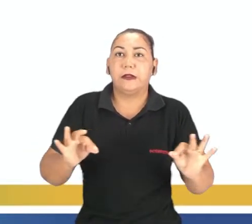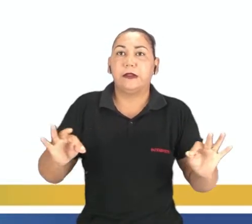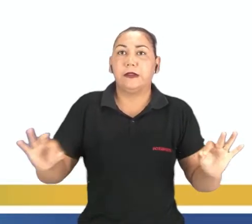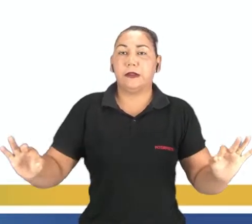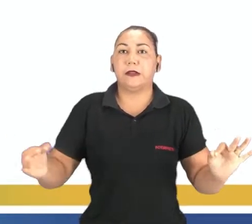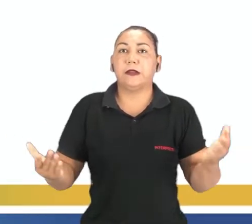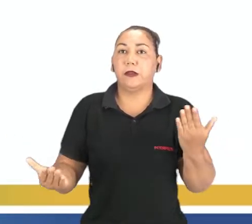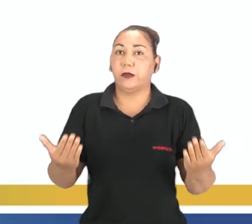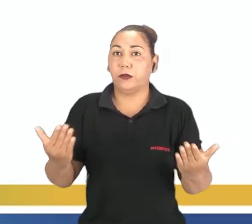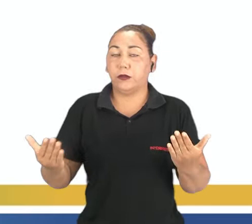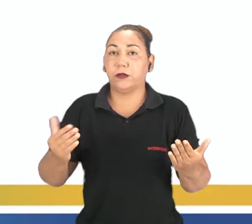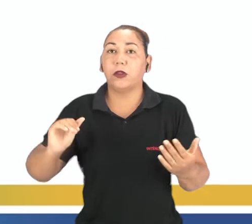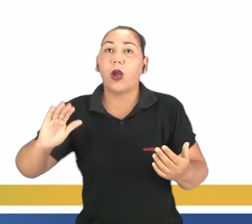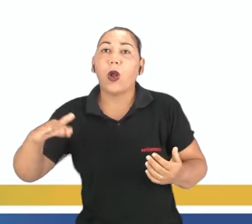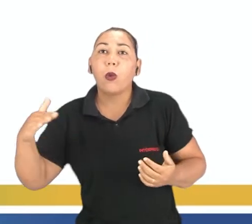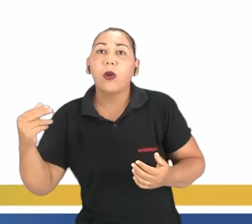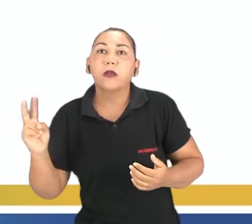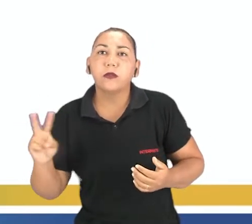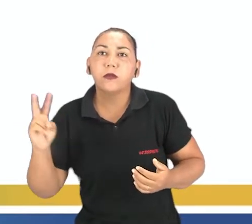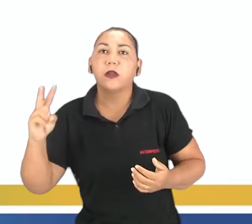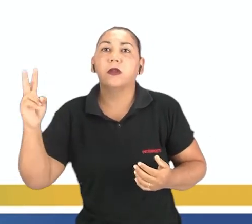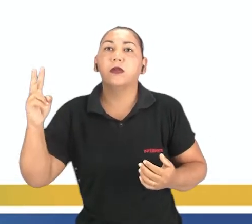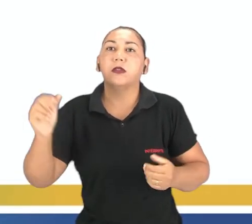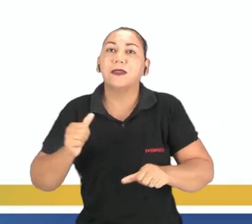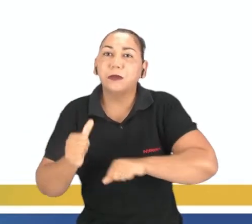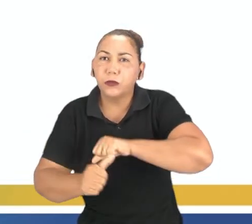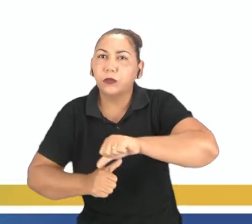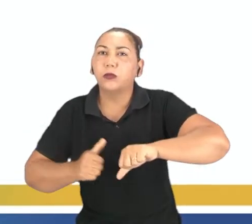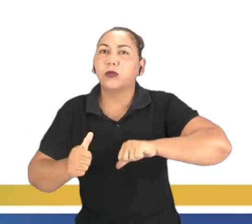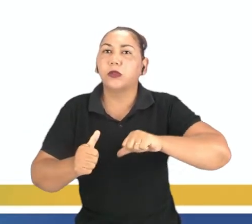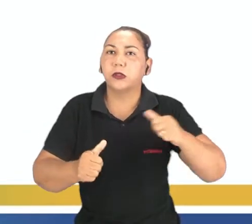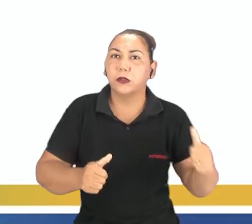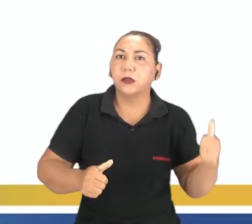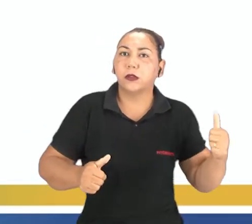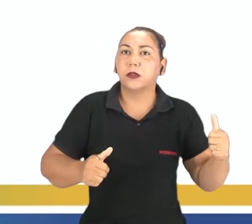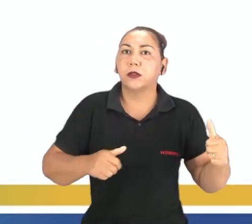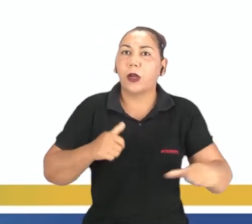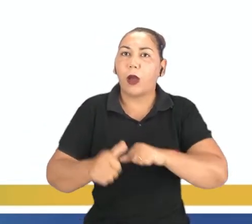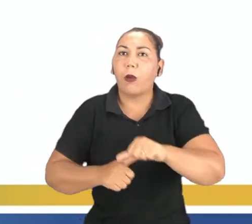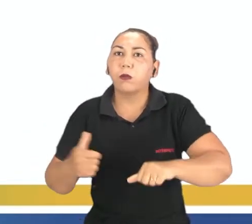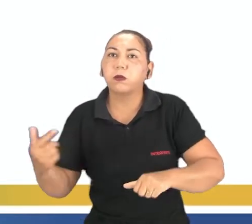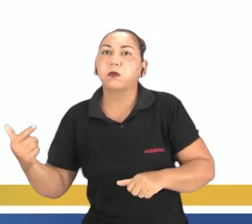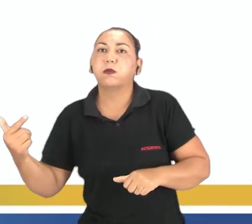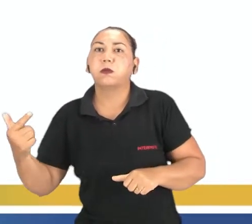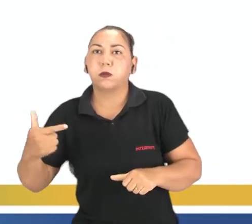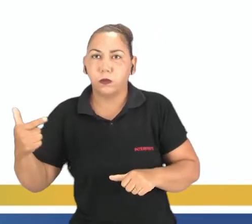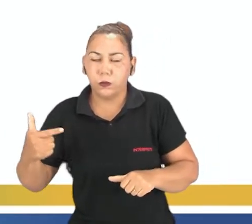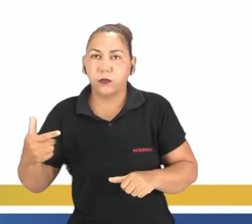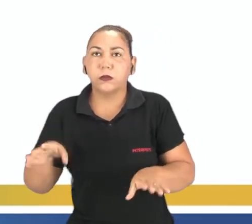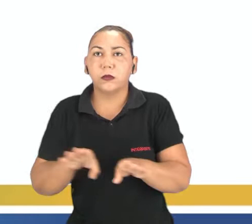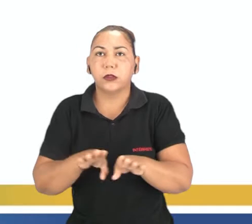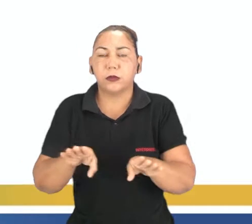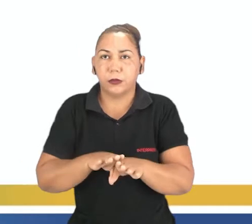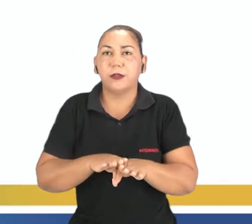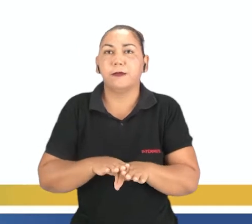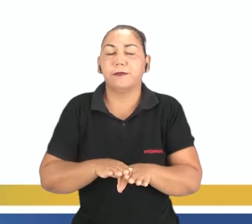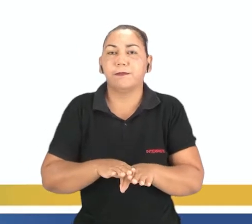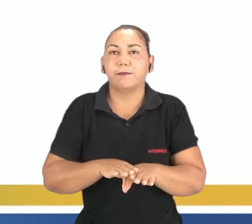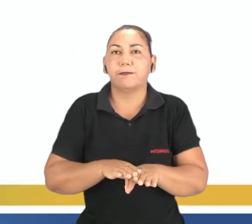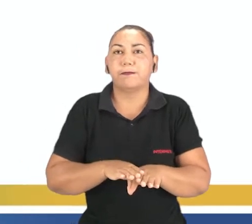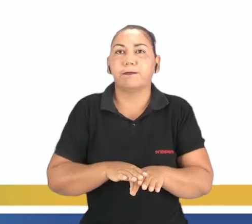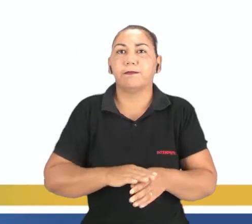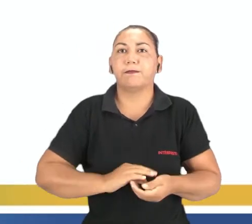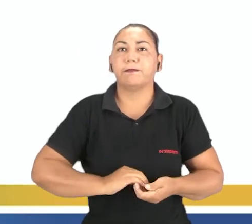os valores de uma são alterados, os valores da outra também são alterados por consequência, na mesma proporção que a